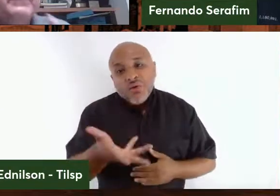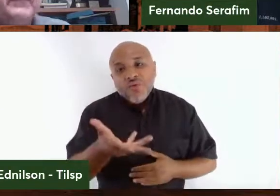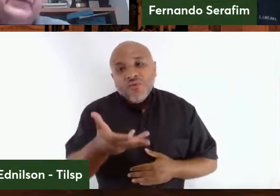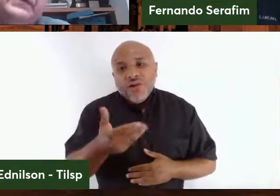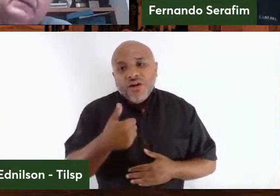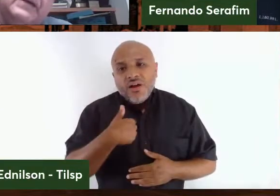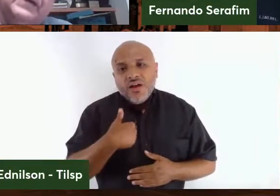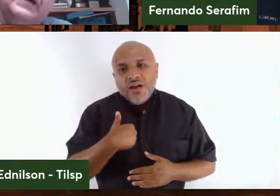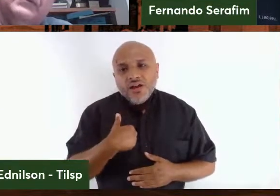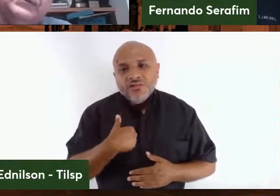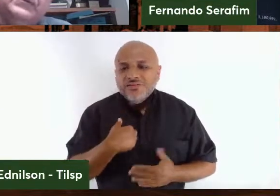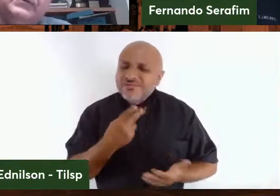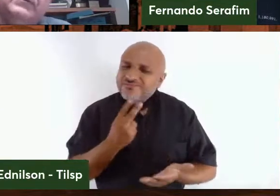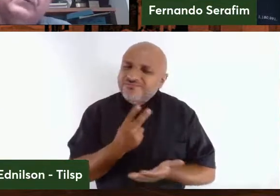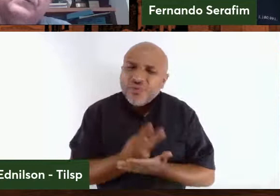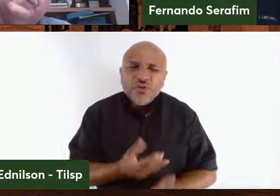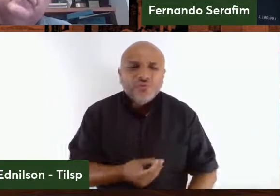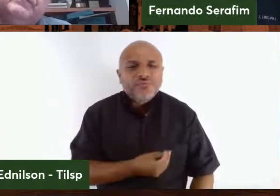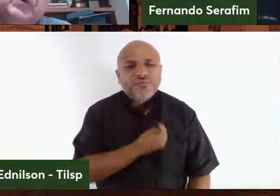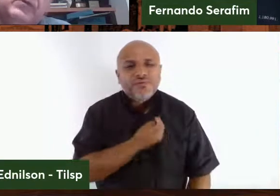eu vivi em Manaus.